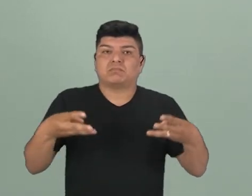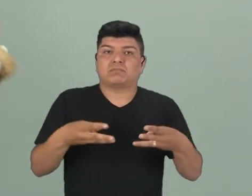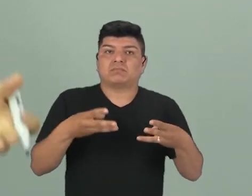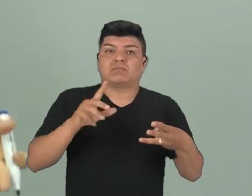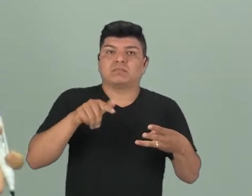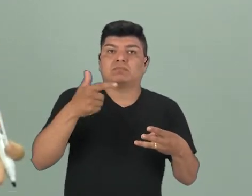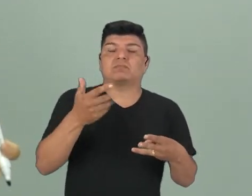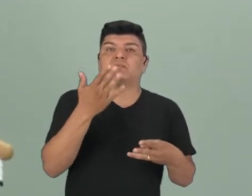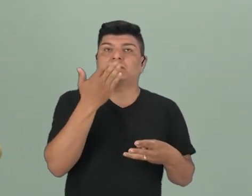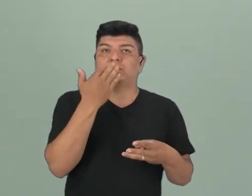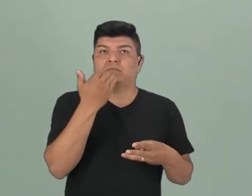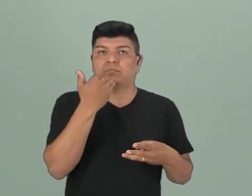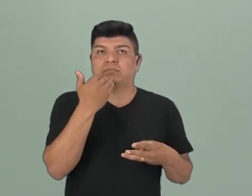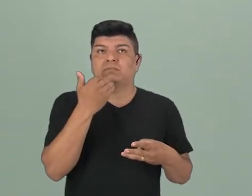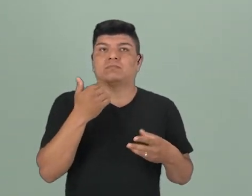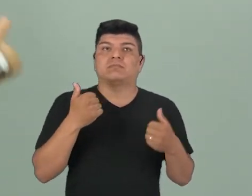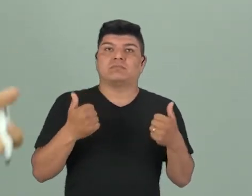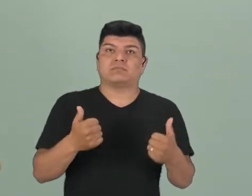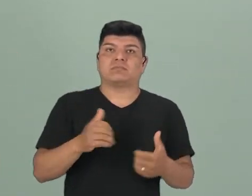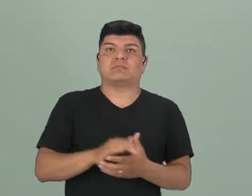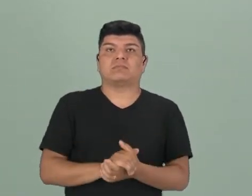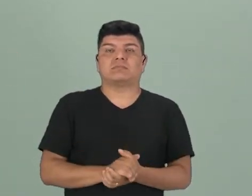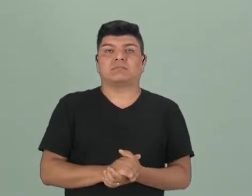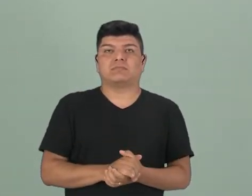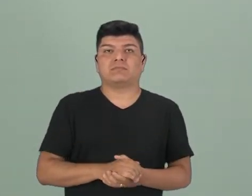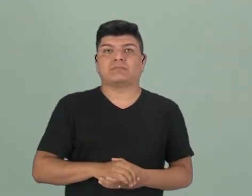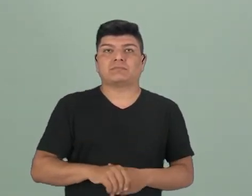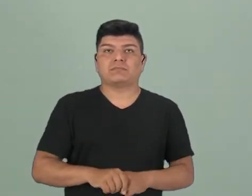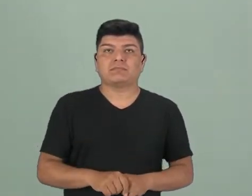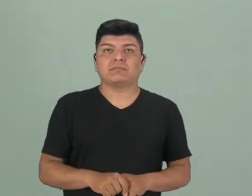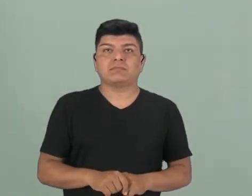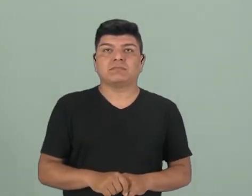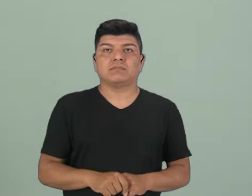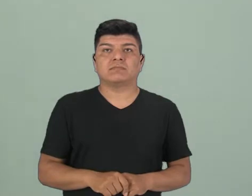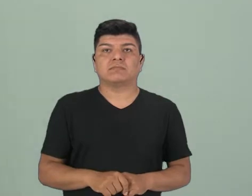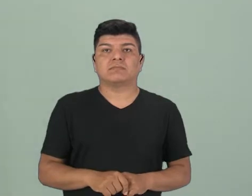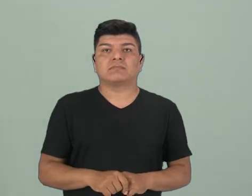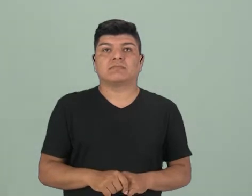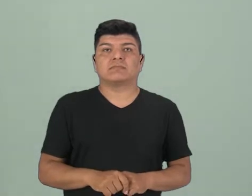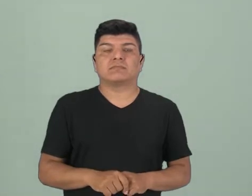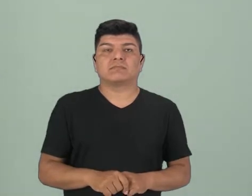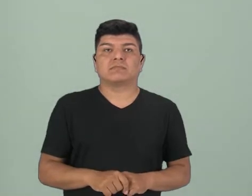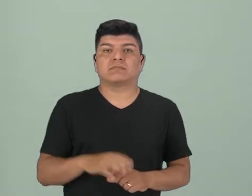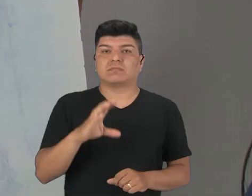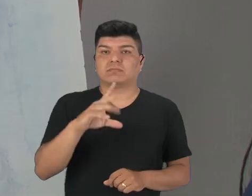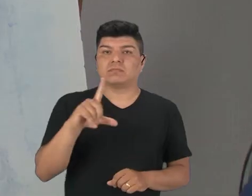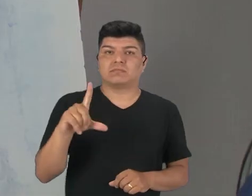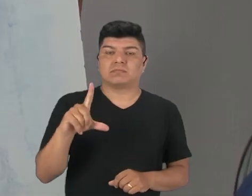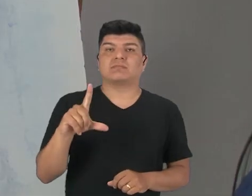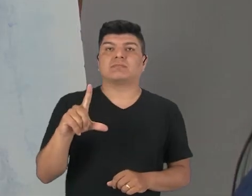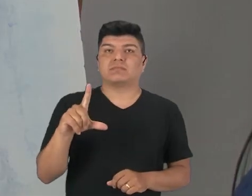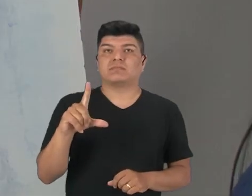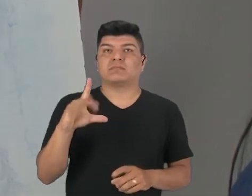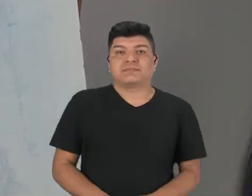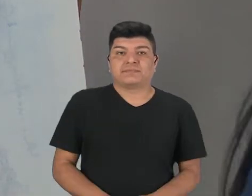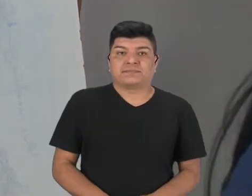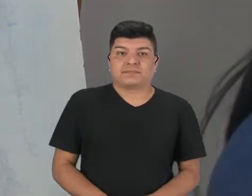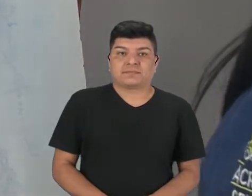de outros animais, tá? Outras espécies de animais. Tá? Então, eles são classificados em